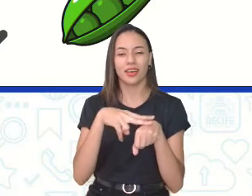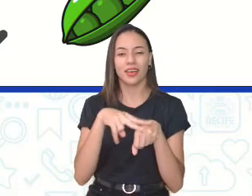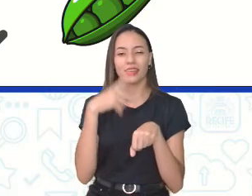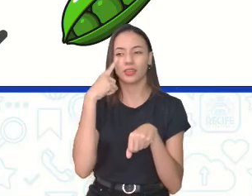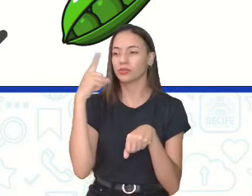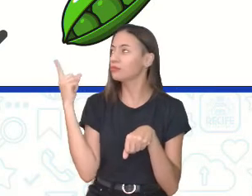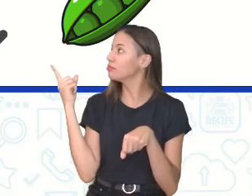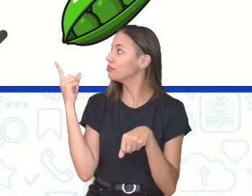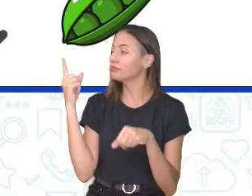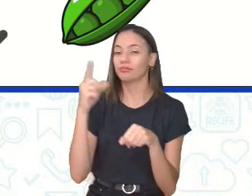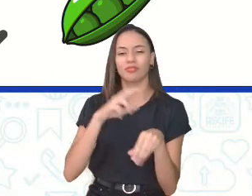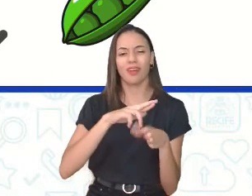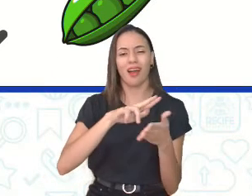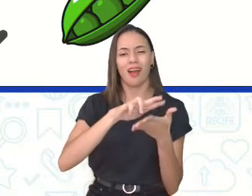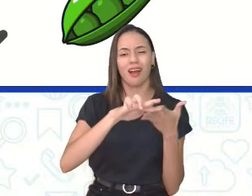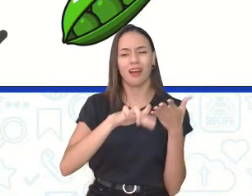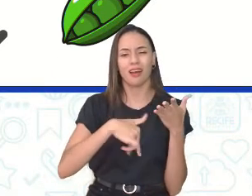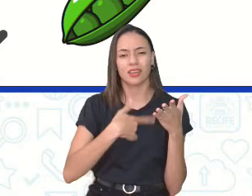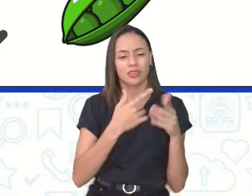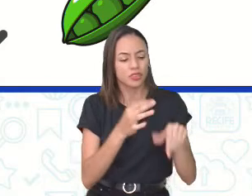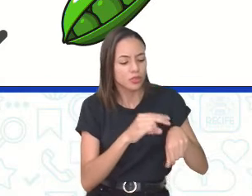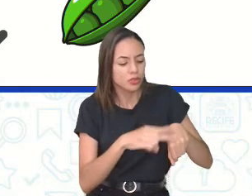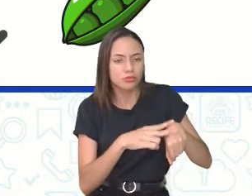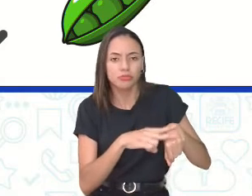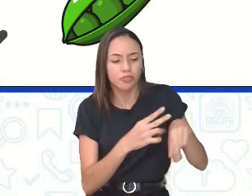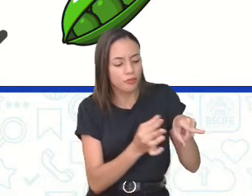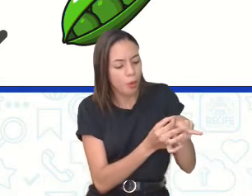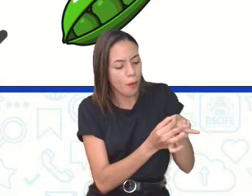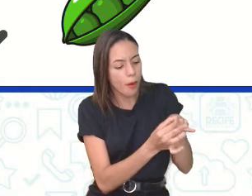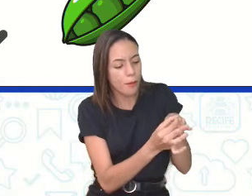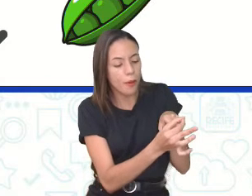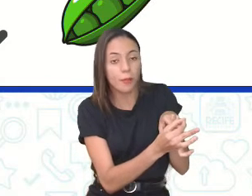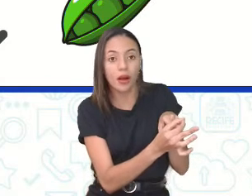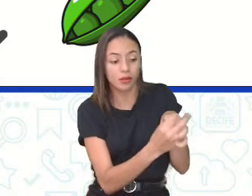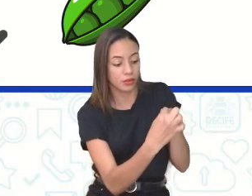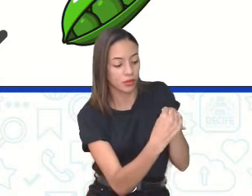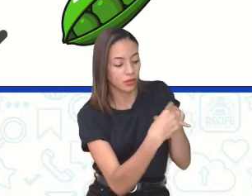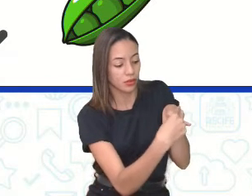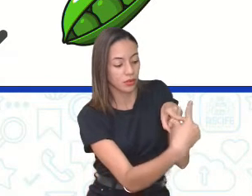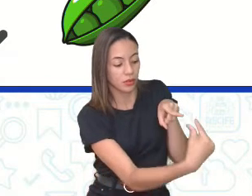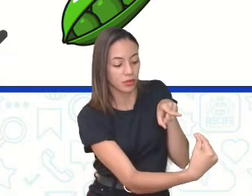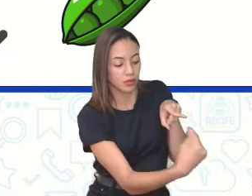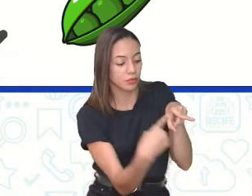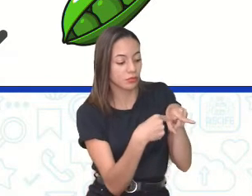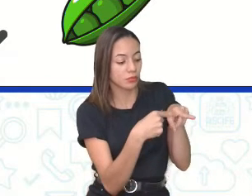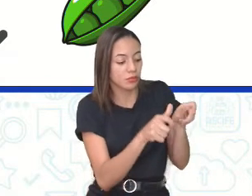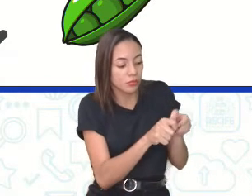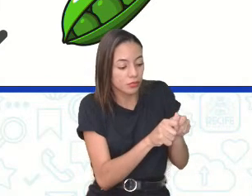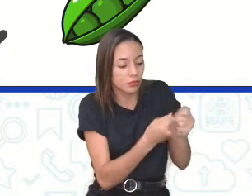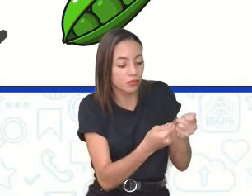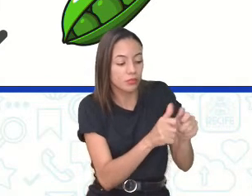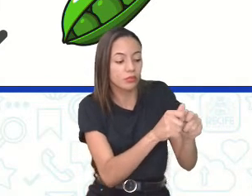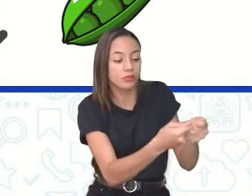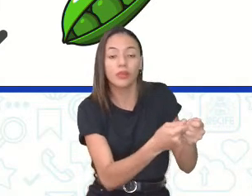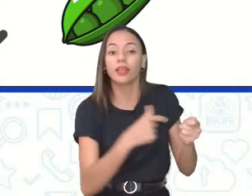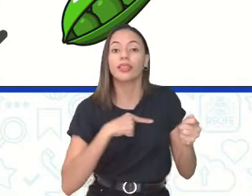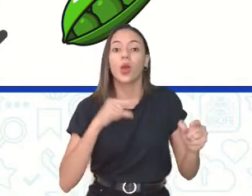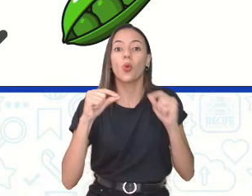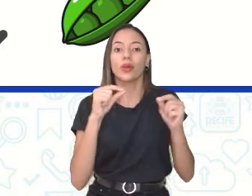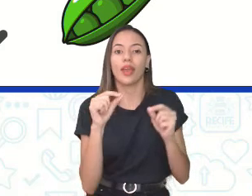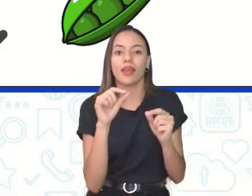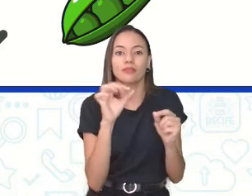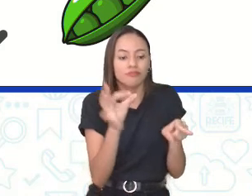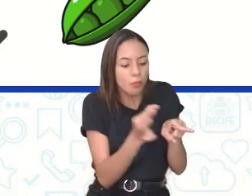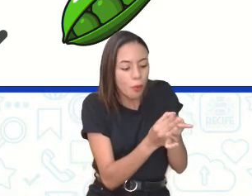um monte de ervilha, né? De vagem de ervilha. Quando você abre essa vagem, tá cheio de quê? Dessas sementes